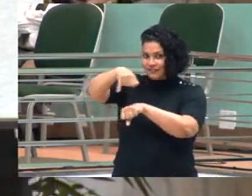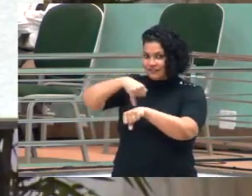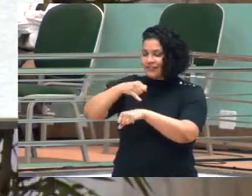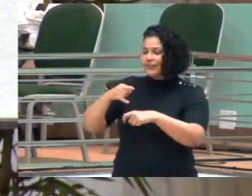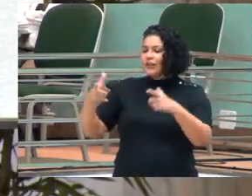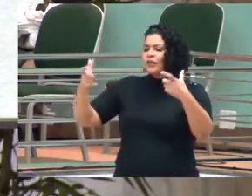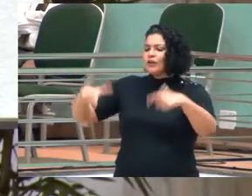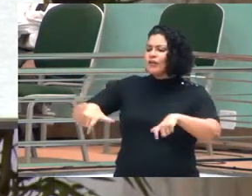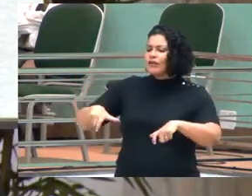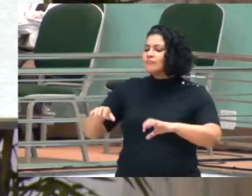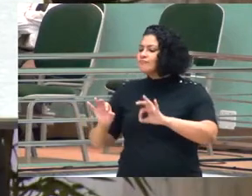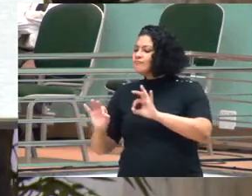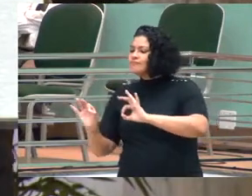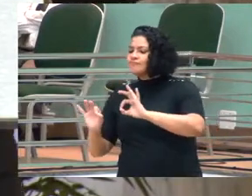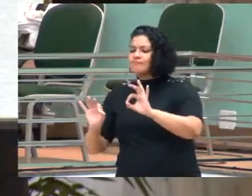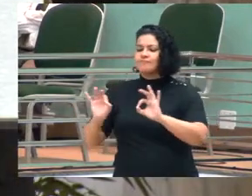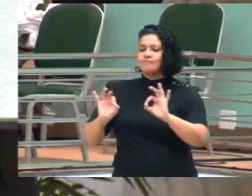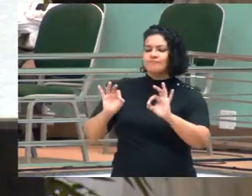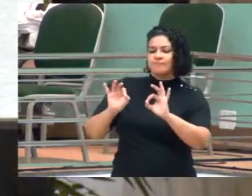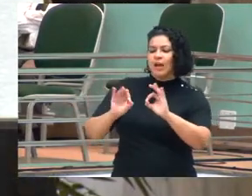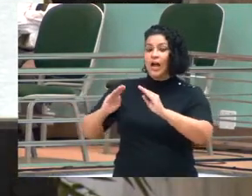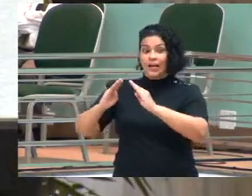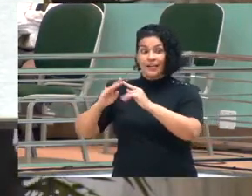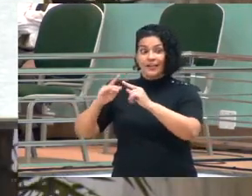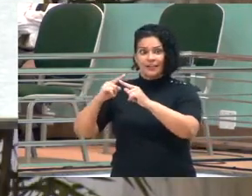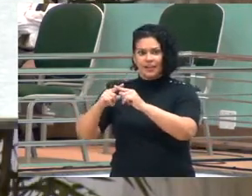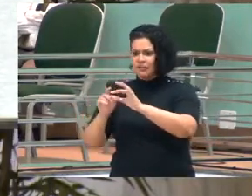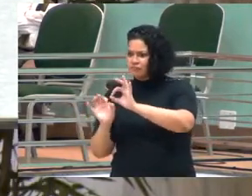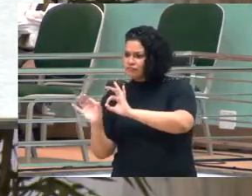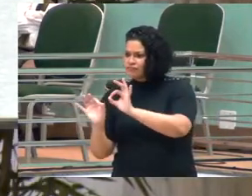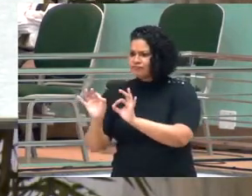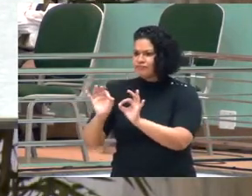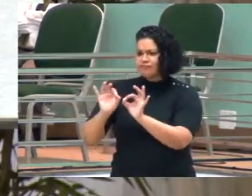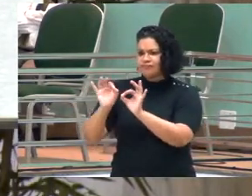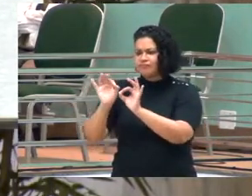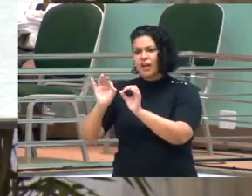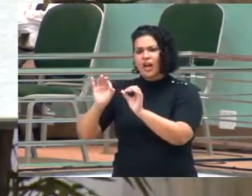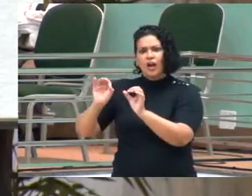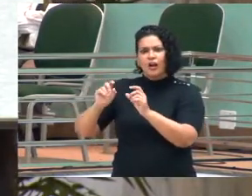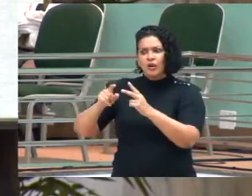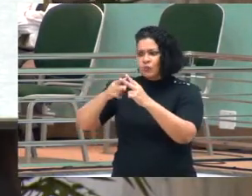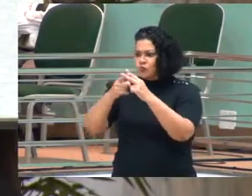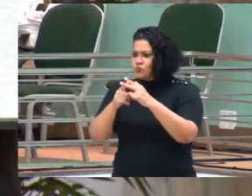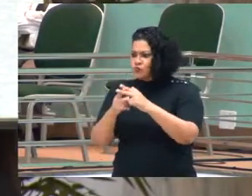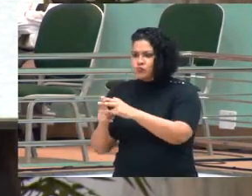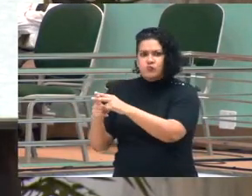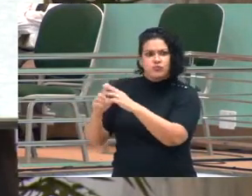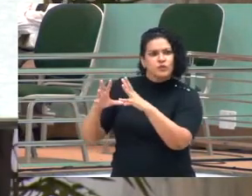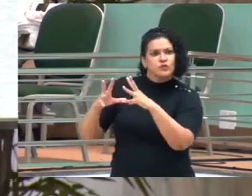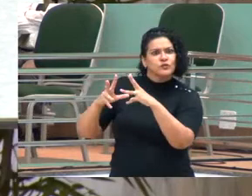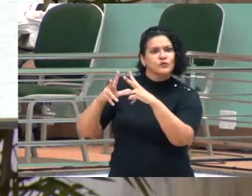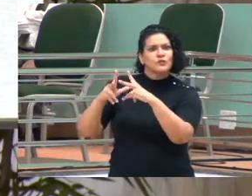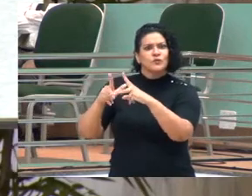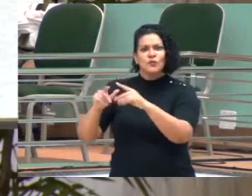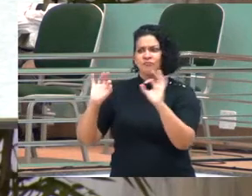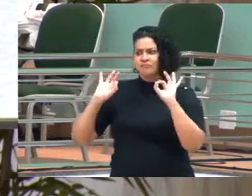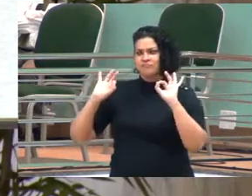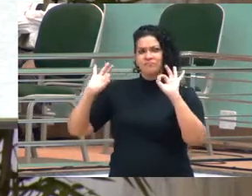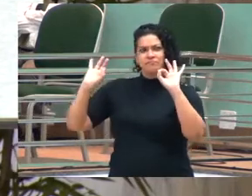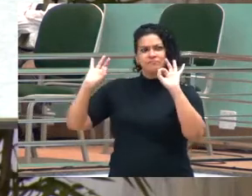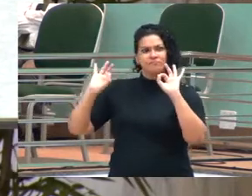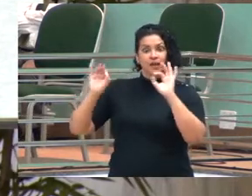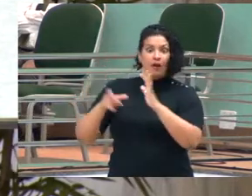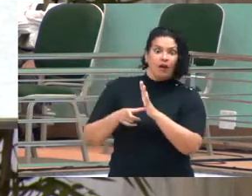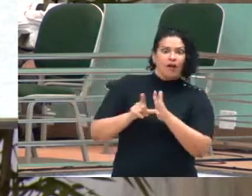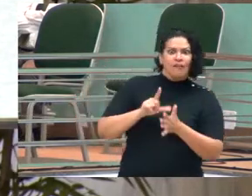Ele trouxe vida em termos de estrutura ao templo. Ele deixou o templo que era